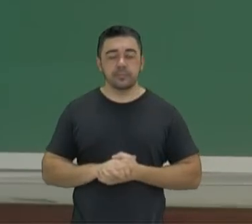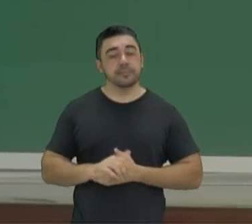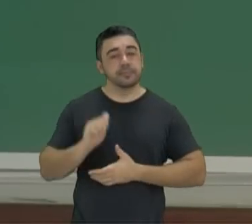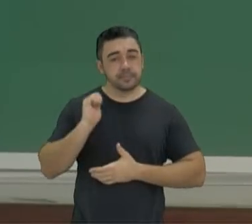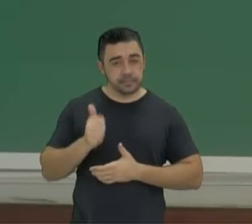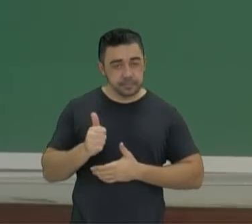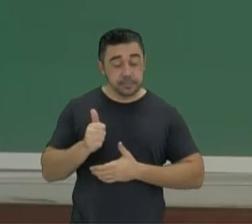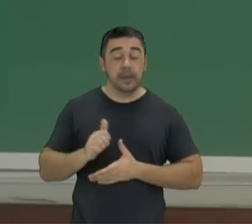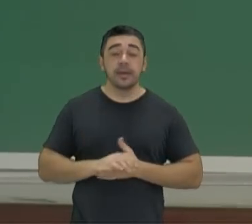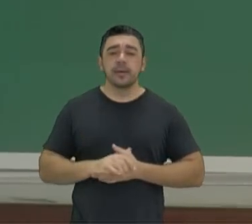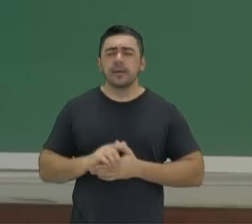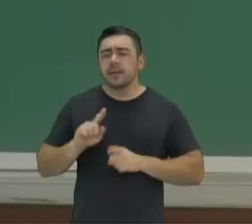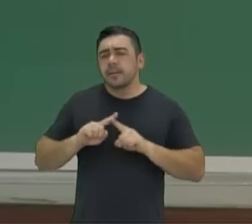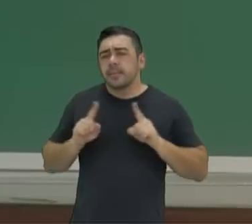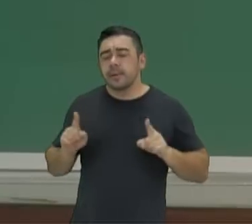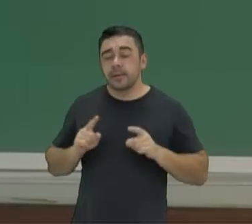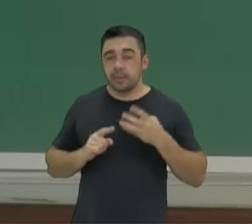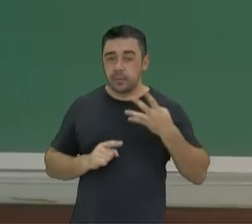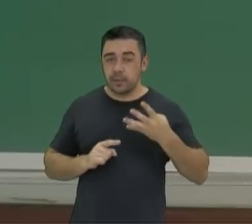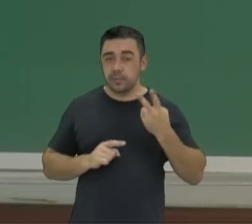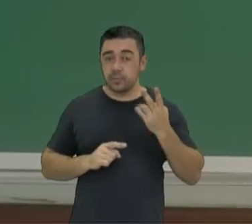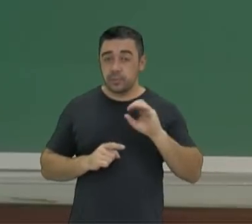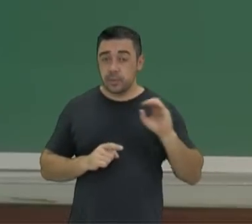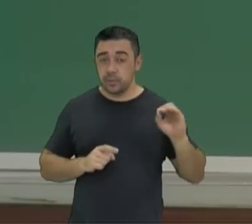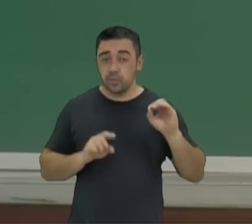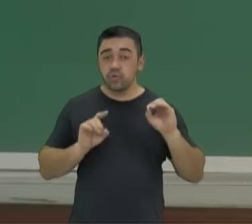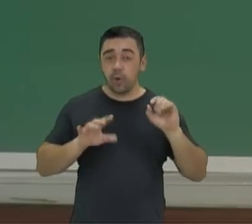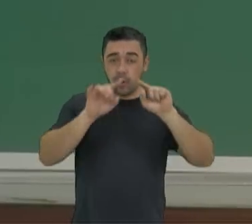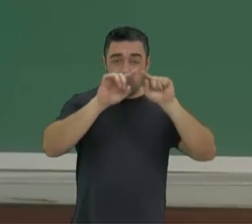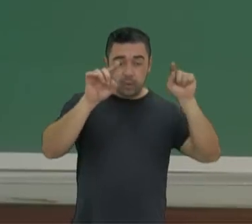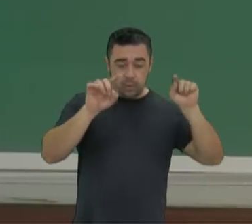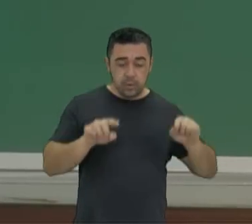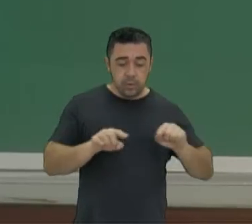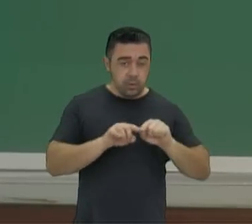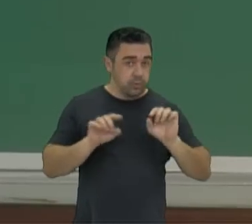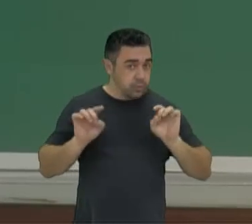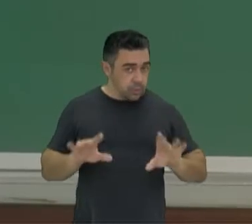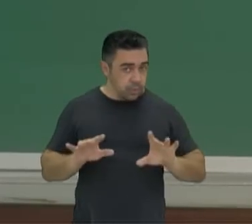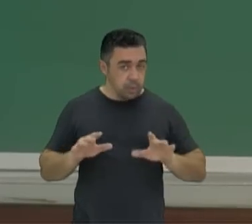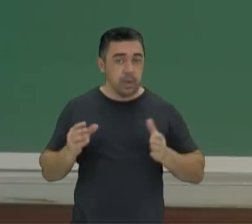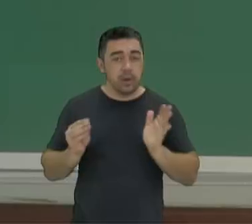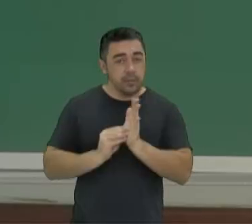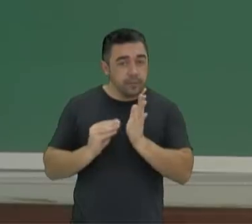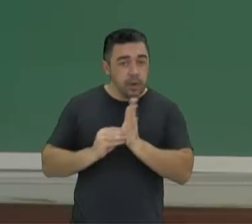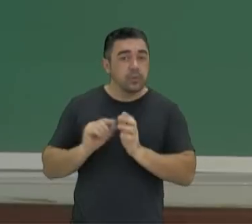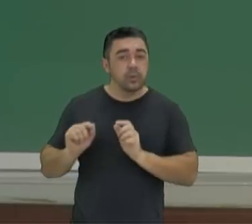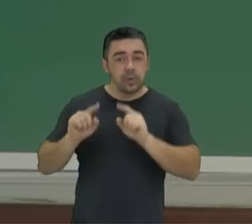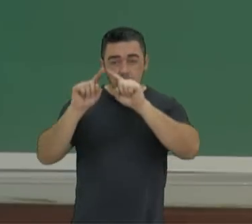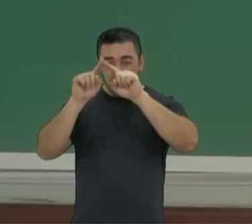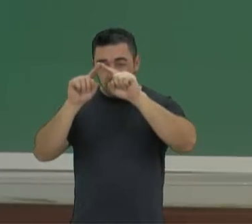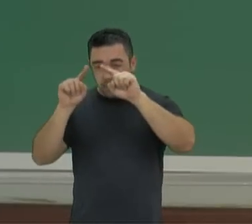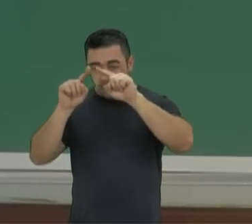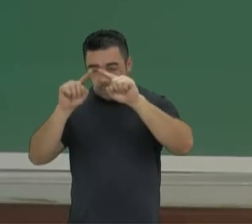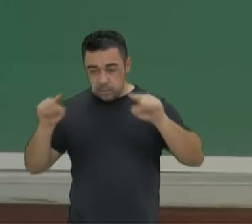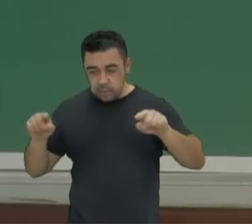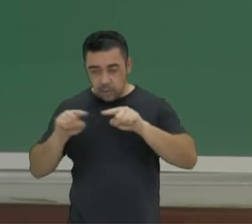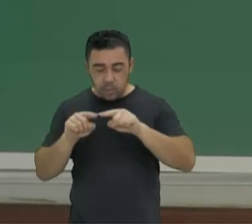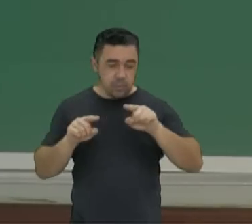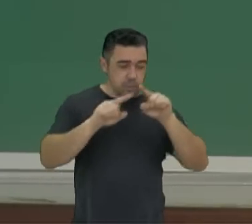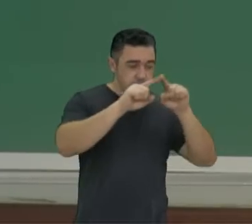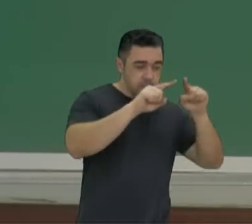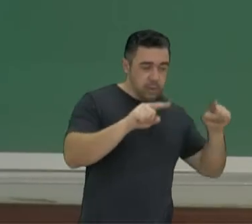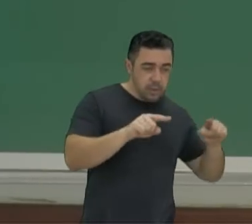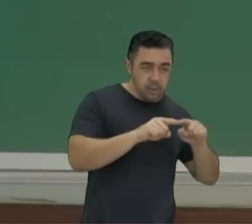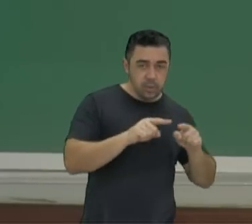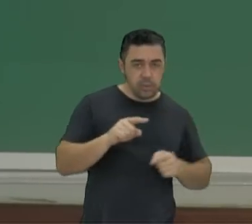Muito bem. Então, mas esse 4.200 é só essa parte aqui. Falta descobrir esse e esse. Vou precisar fazer